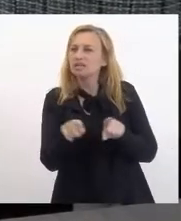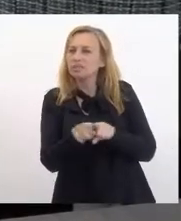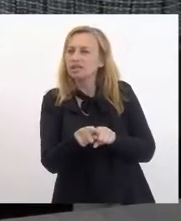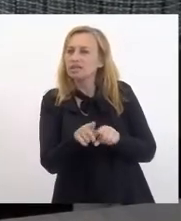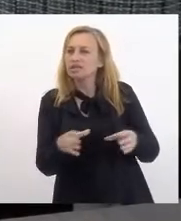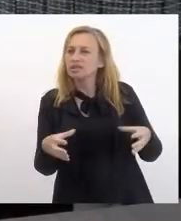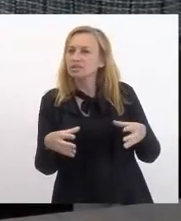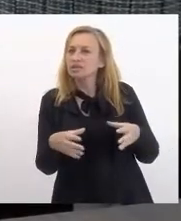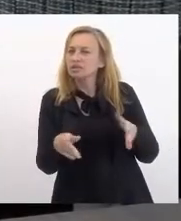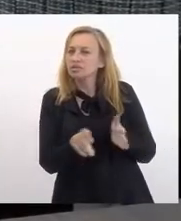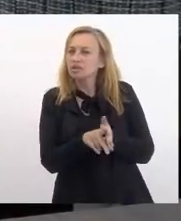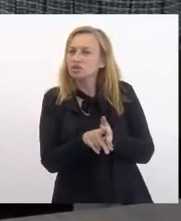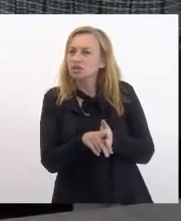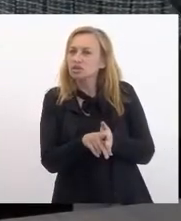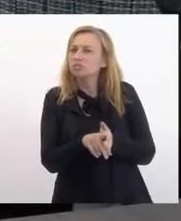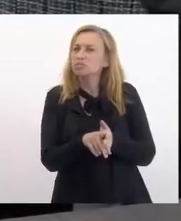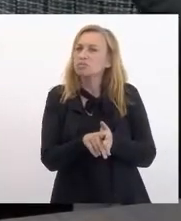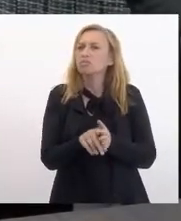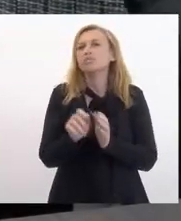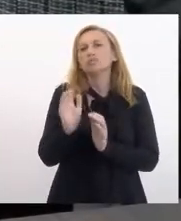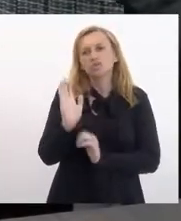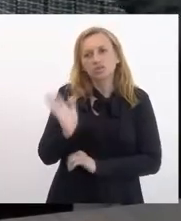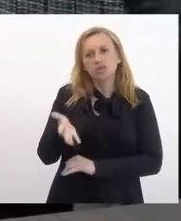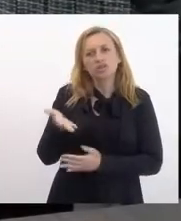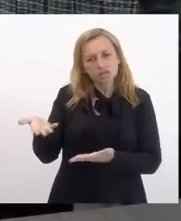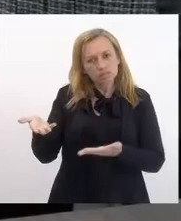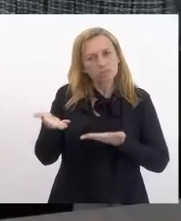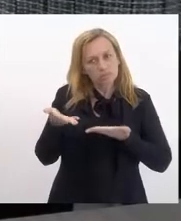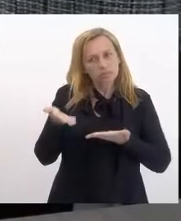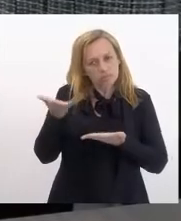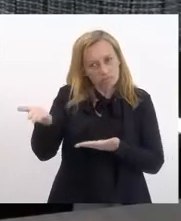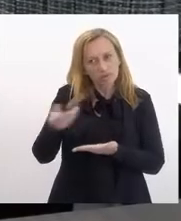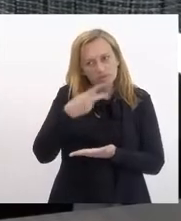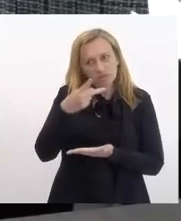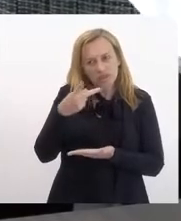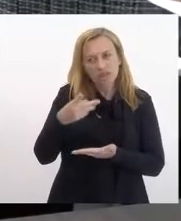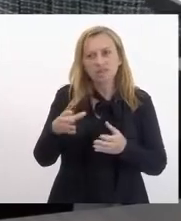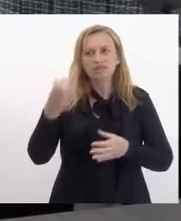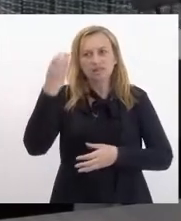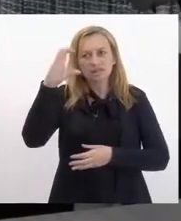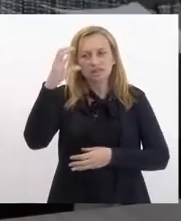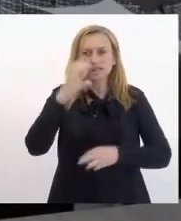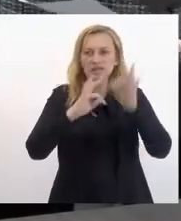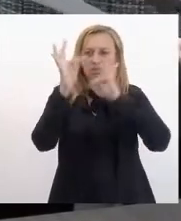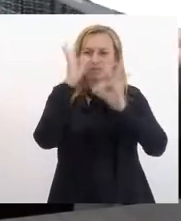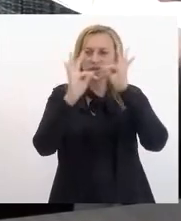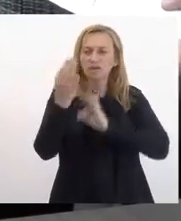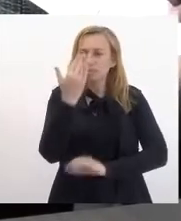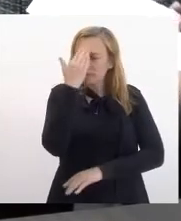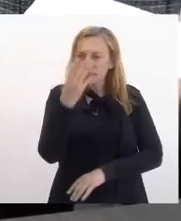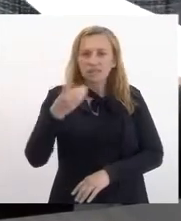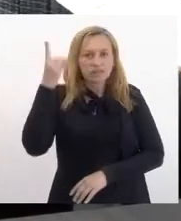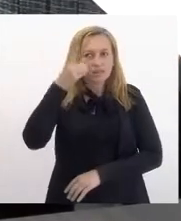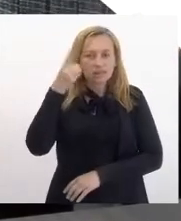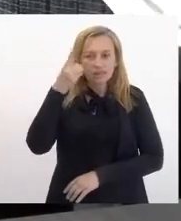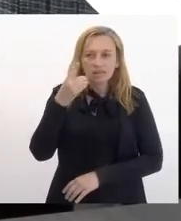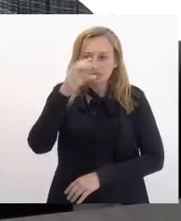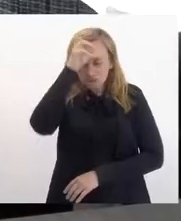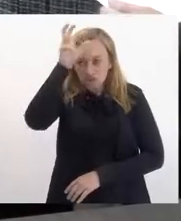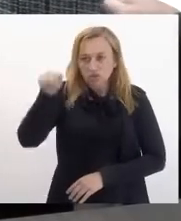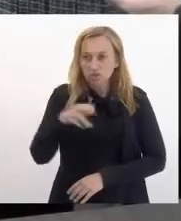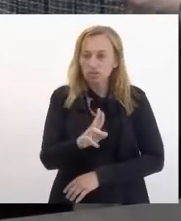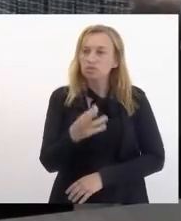não, Vossa Excelência já está convocada a emitir o parecer pela Comissão de Ciência e Tecnologia. Muito obrigado, deputado Tiaju. No mérito, o